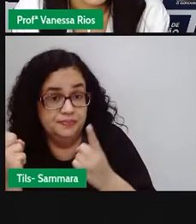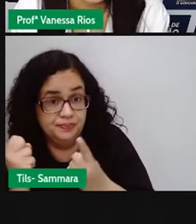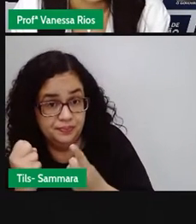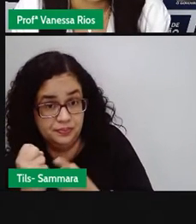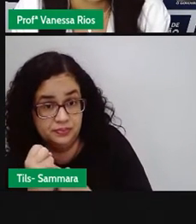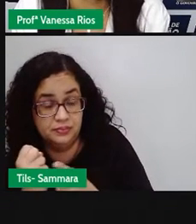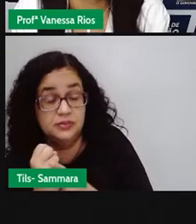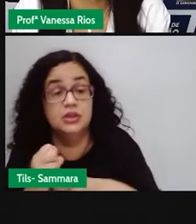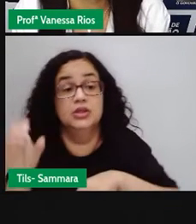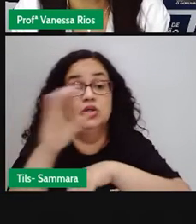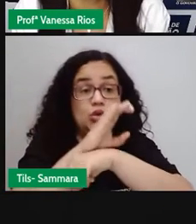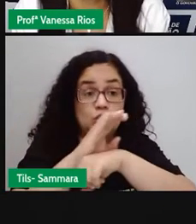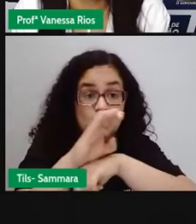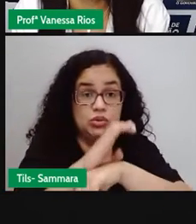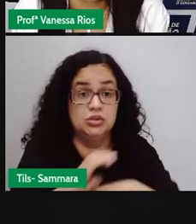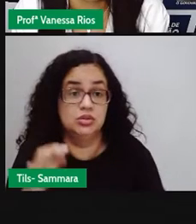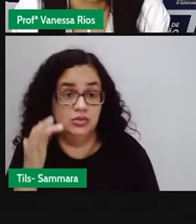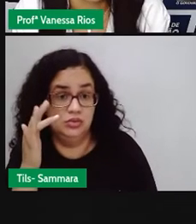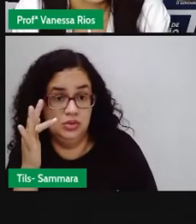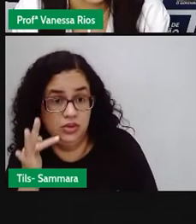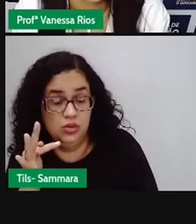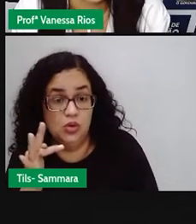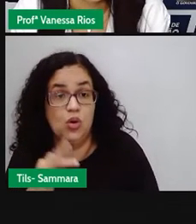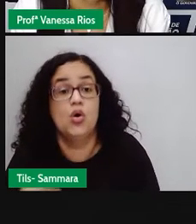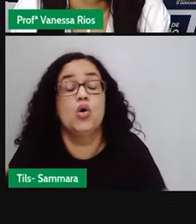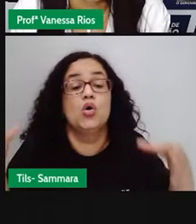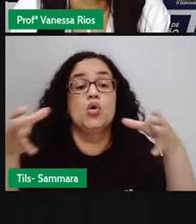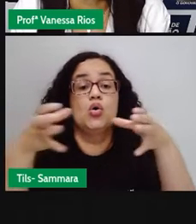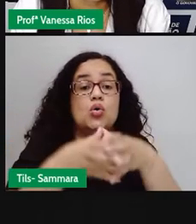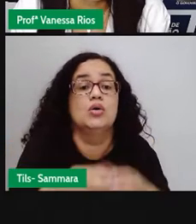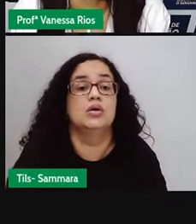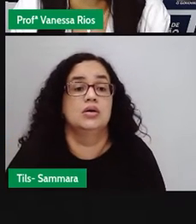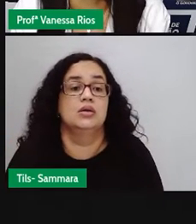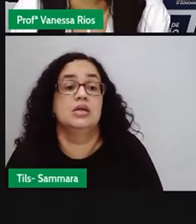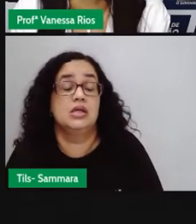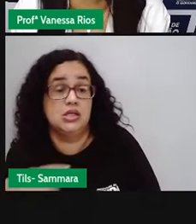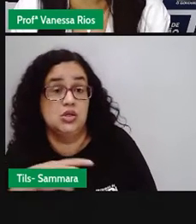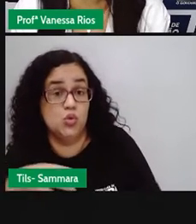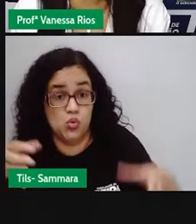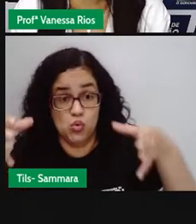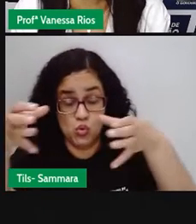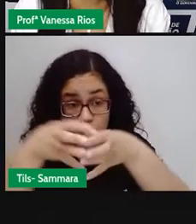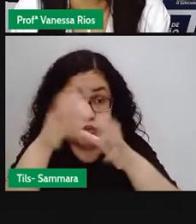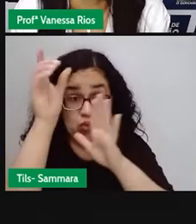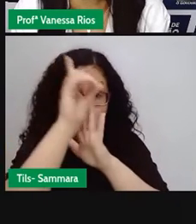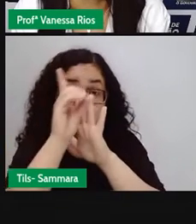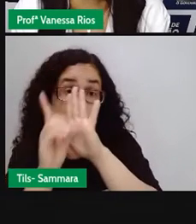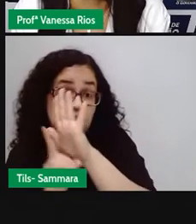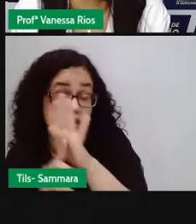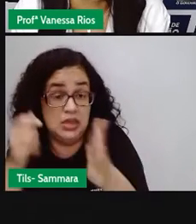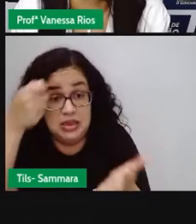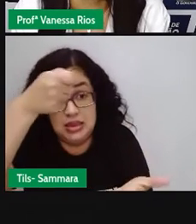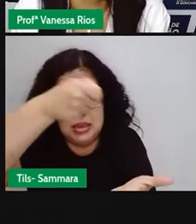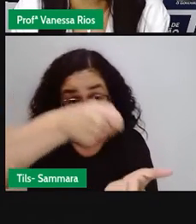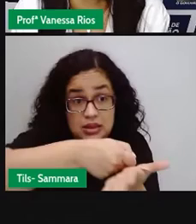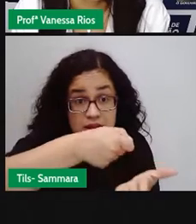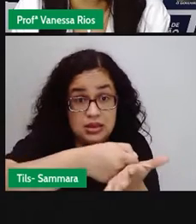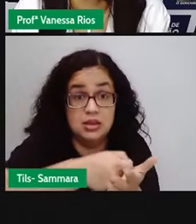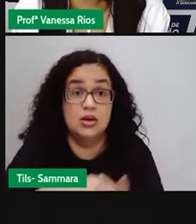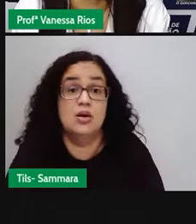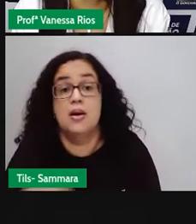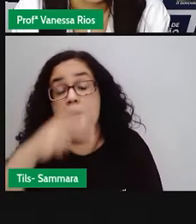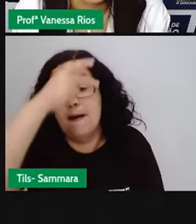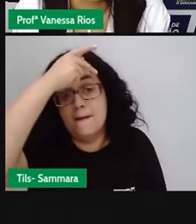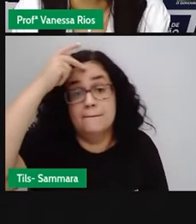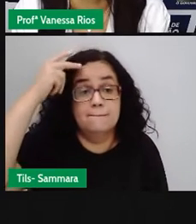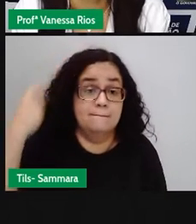sociais estabelecidos na Constituição Federal. Cidadania é o conjunto de direitos e deveres exercidos por um indivíduo